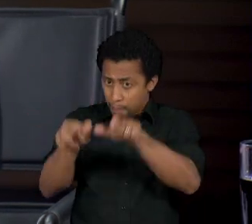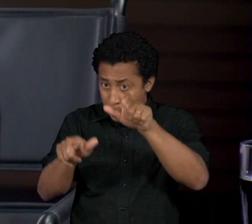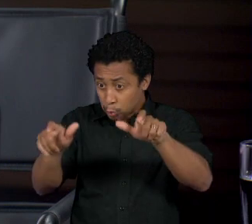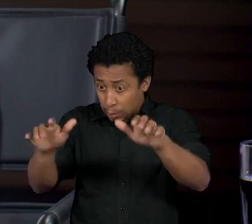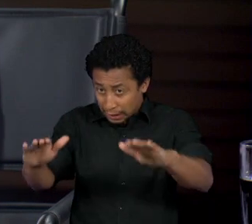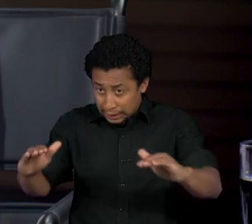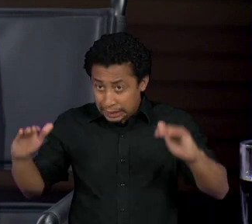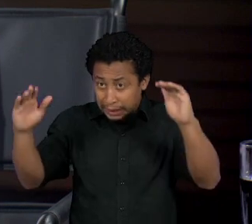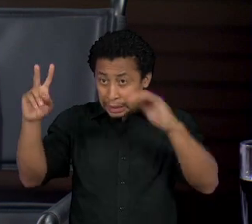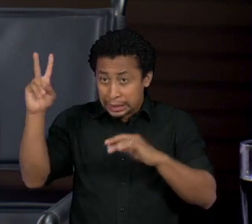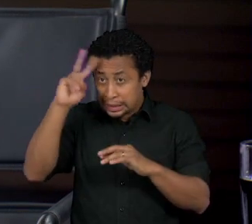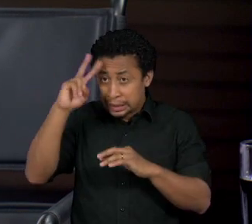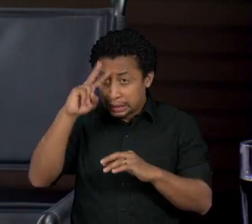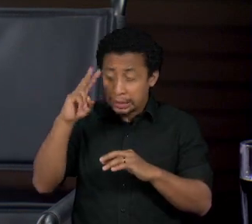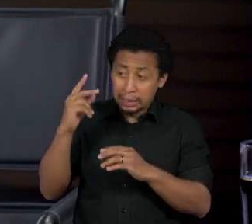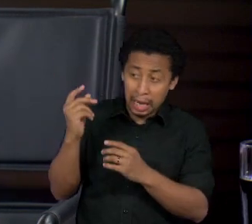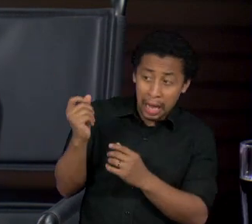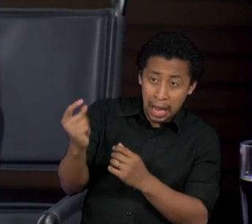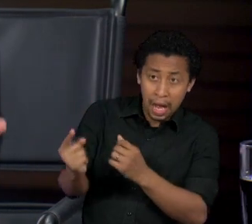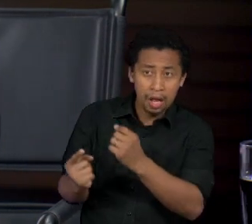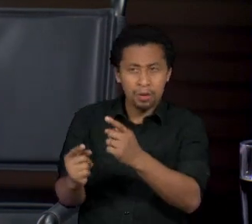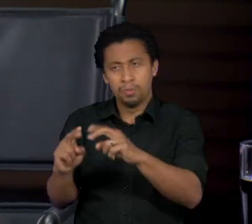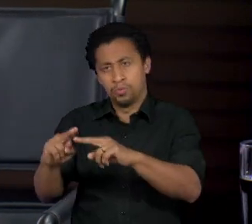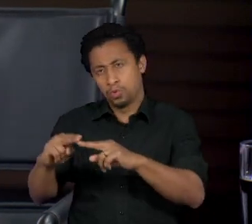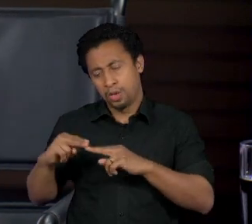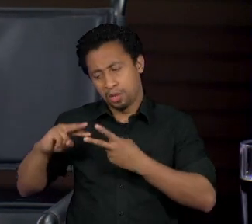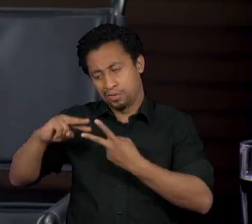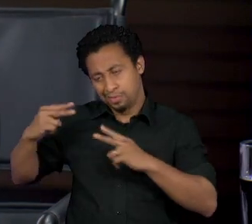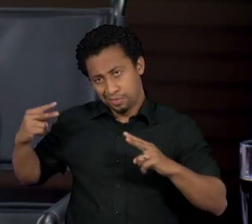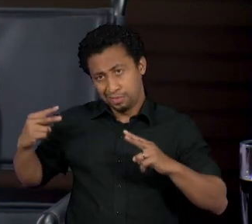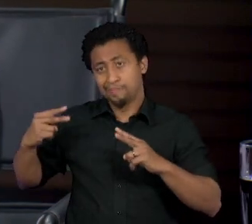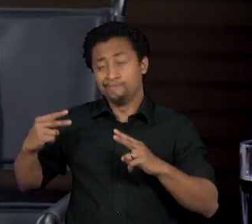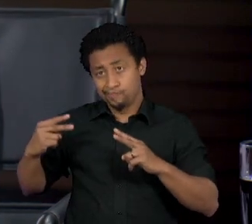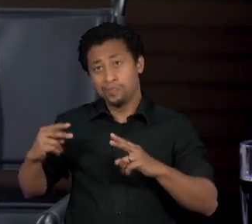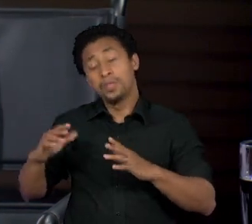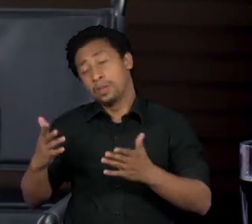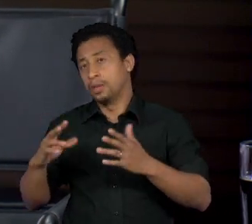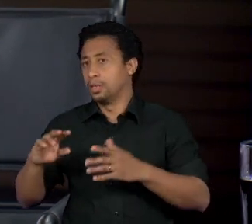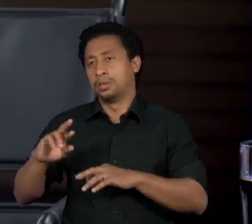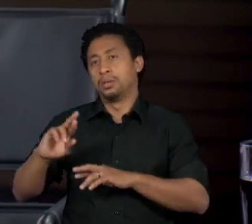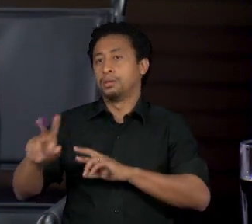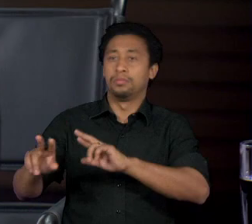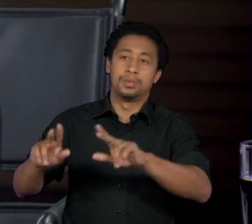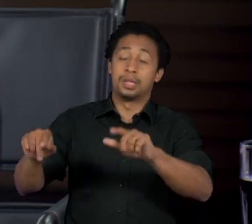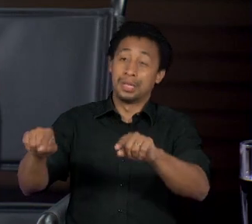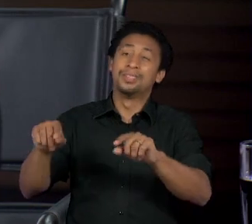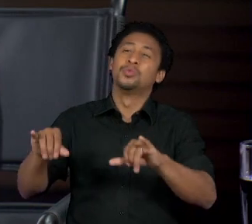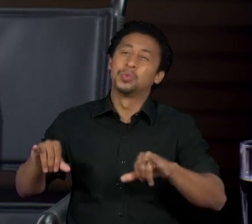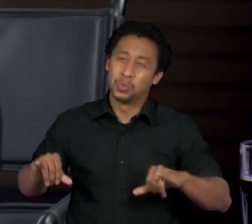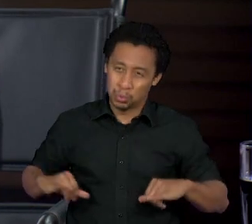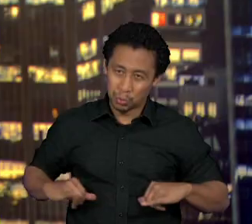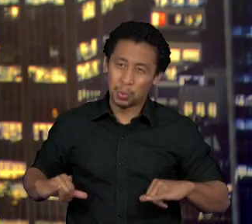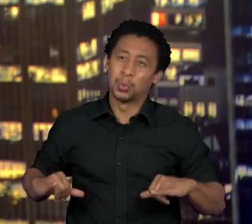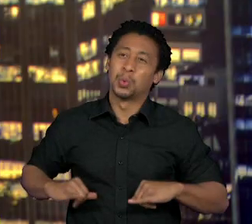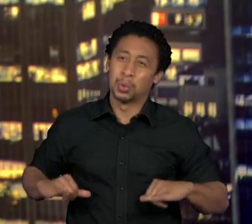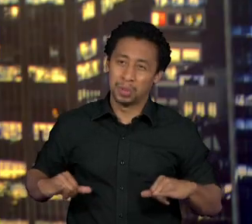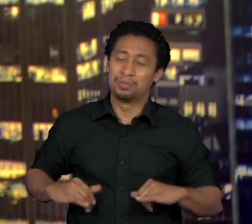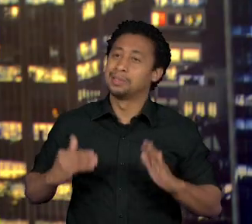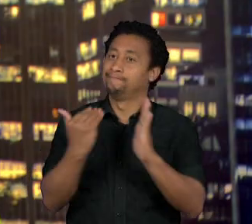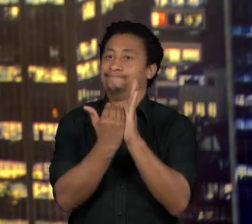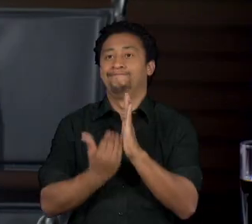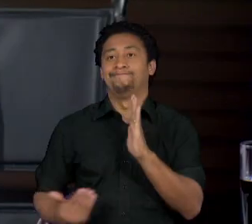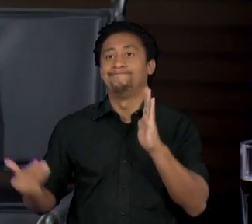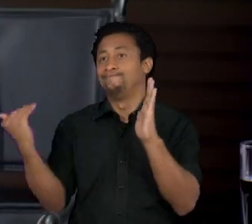da média, seja por uma patologia, ou por bem ou por mal, elas saem da média e elas sofrem do mesmo jeito. Porque né? são exceções.